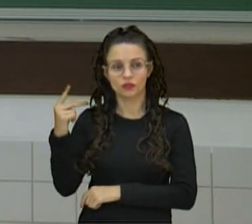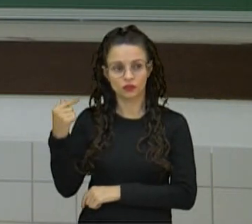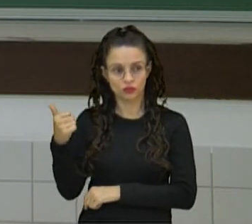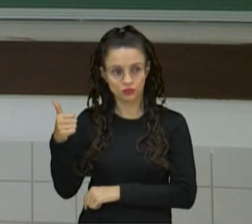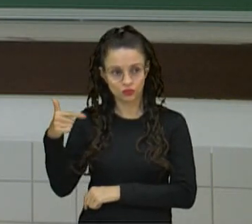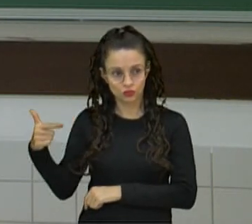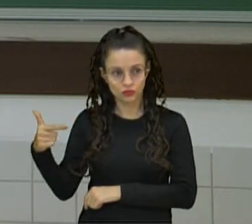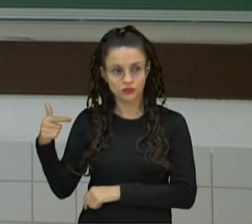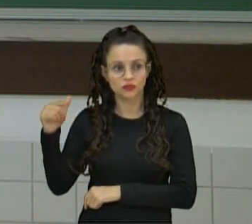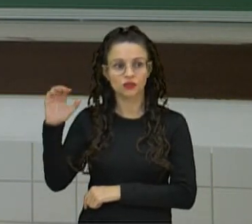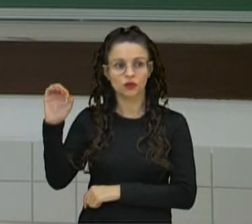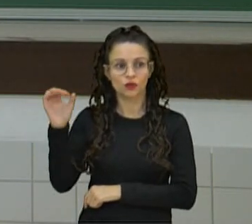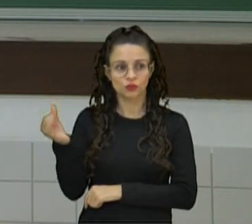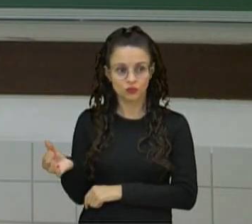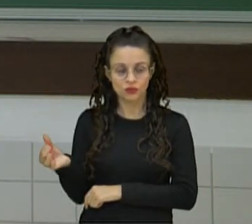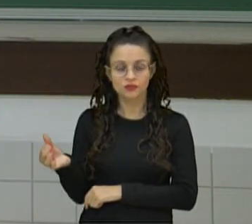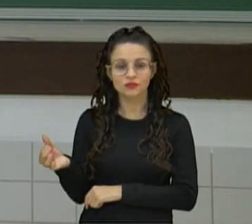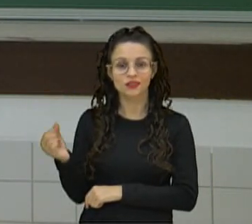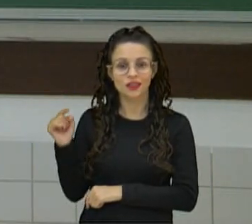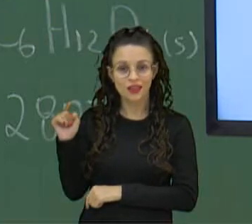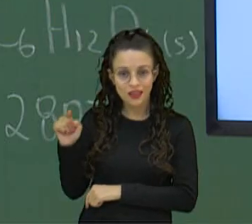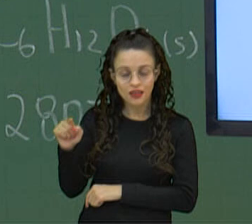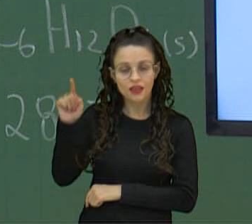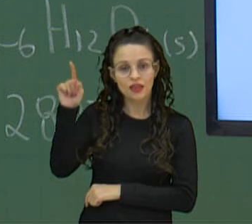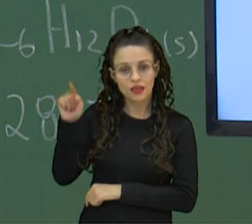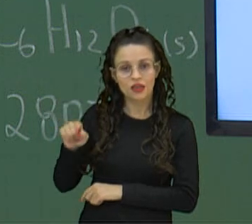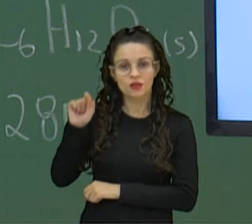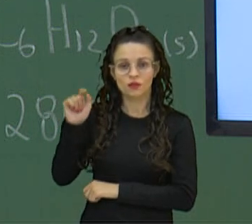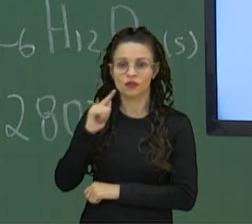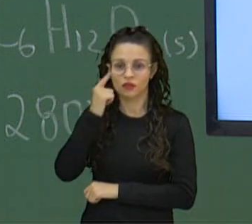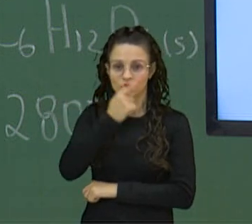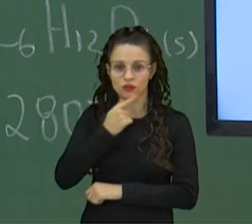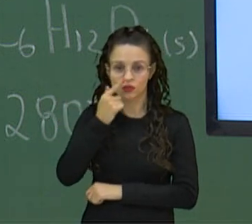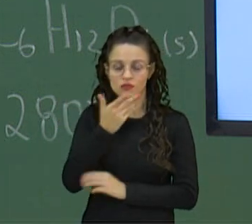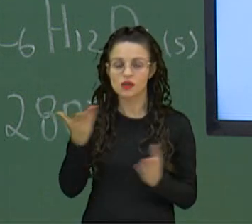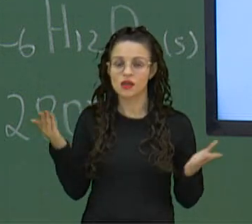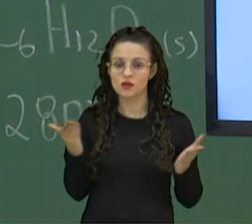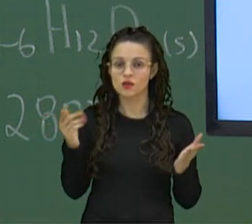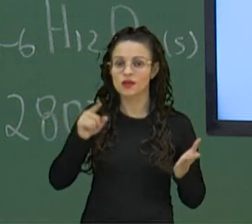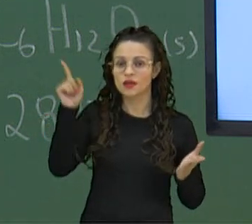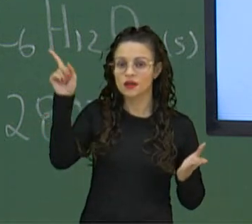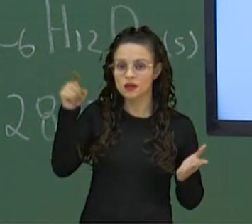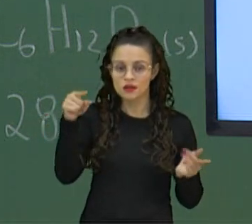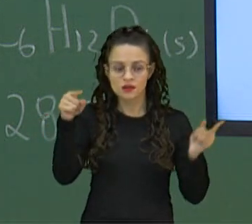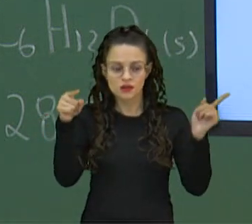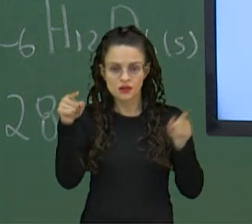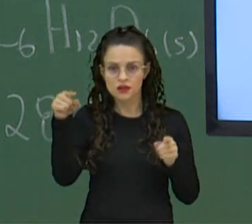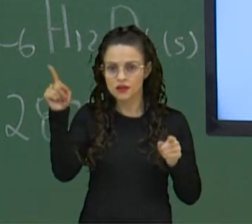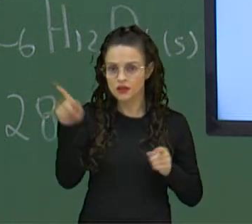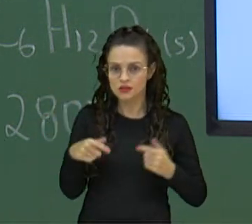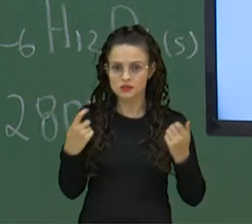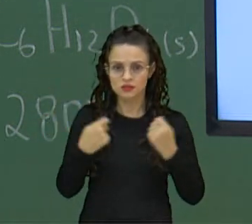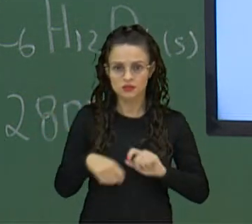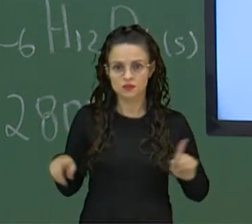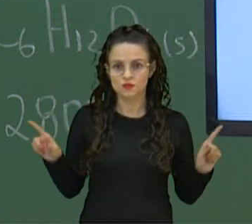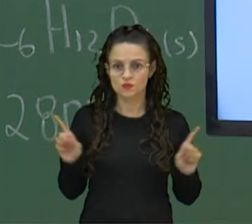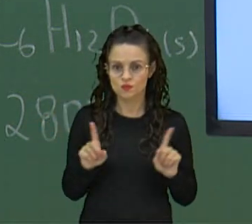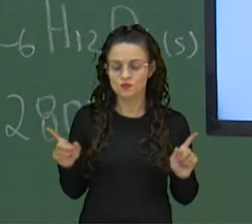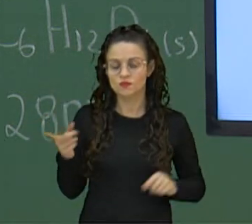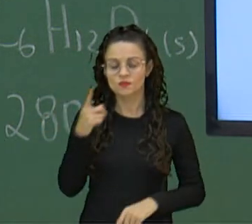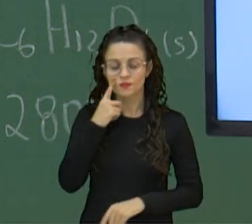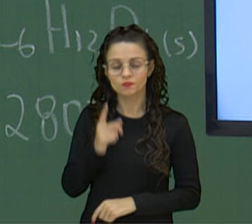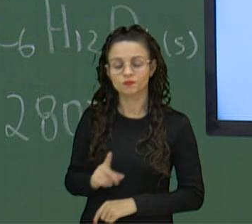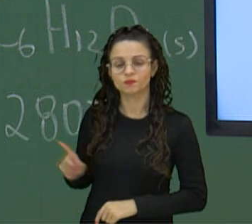glicose. Circulados os de interesse, agora eu vou cancelar aqueles que não preciso na minha equação final. Vamos lá